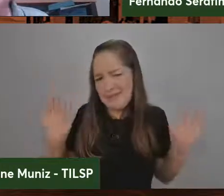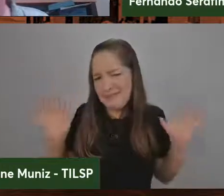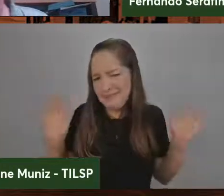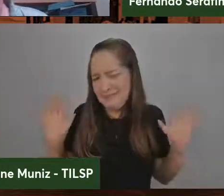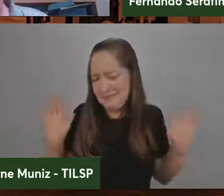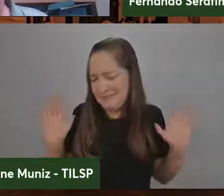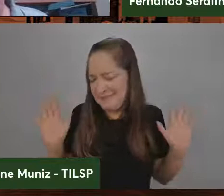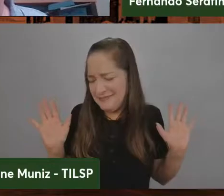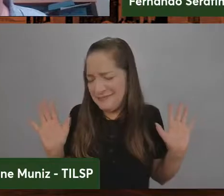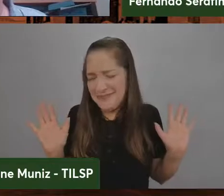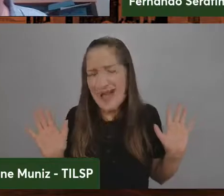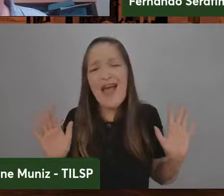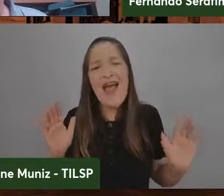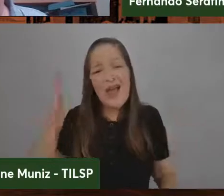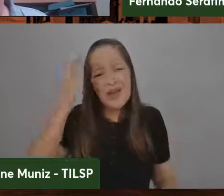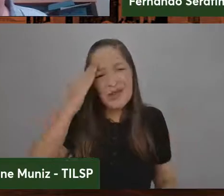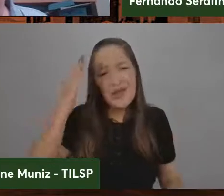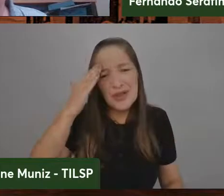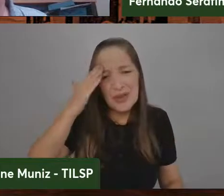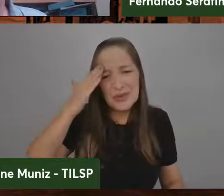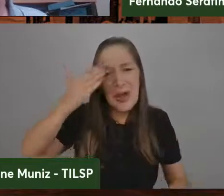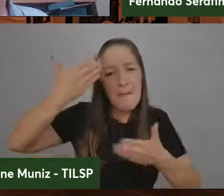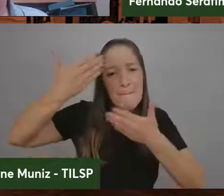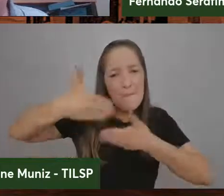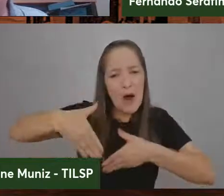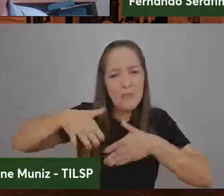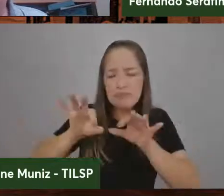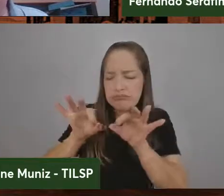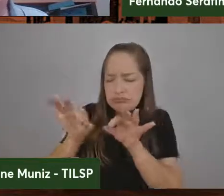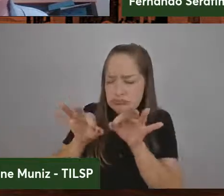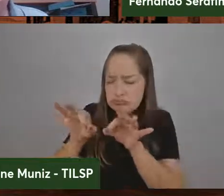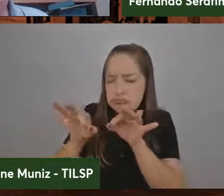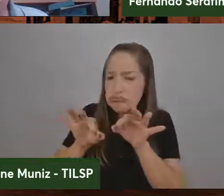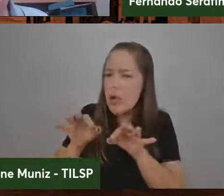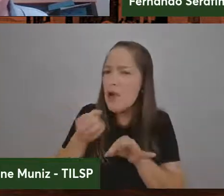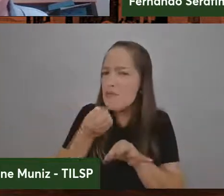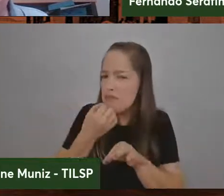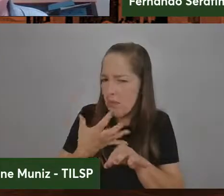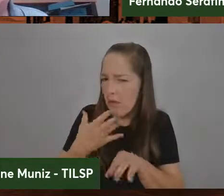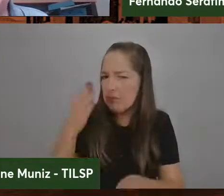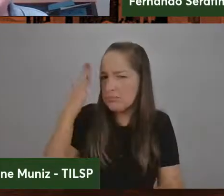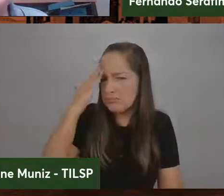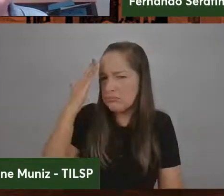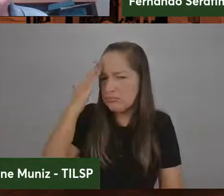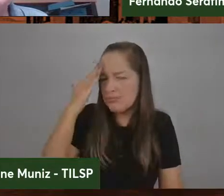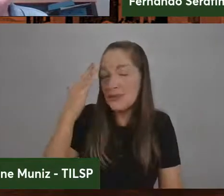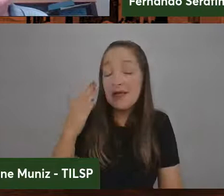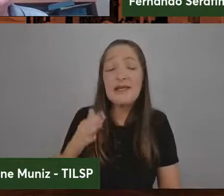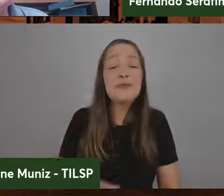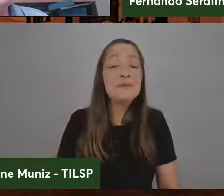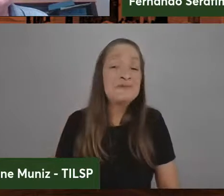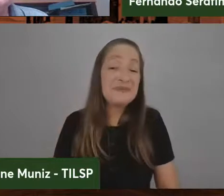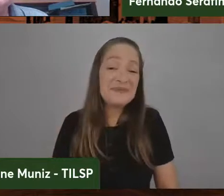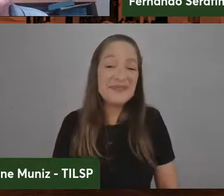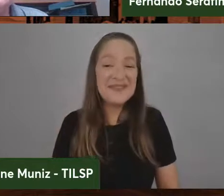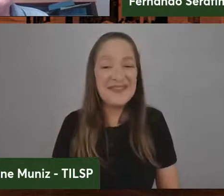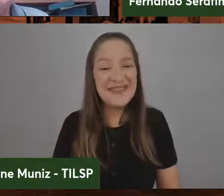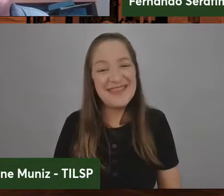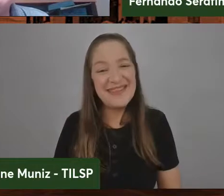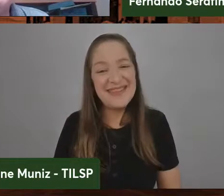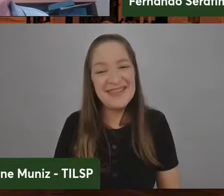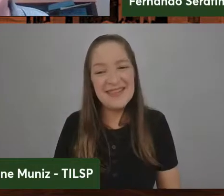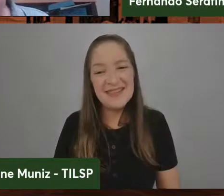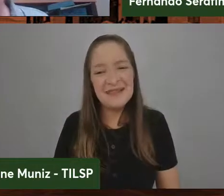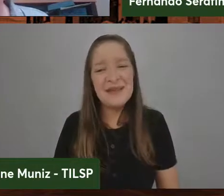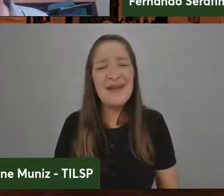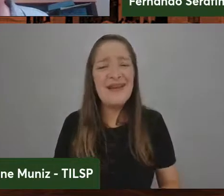eu sei que é uma prova muito bem elaborada, né? Muito bem elaborada,